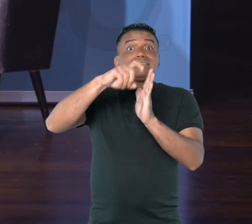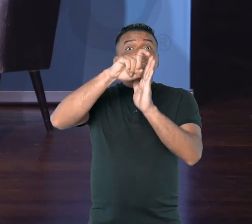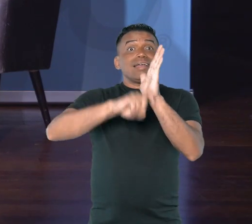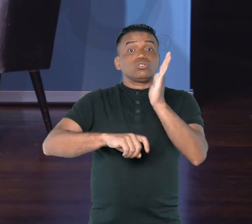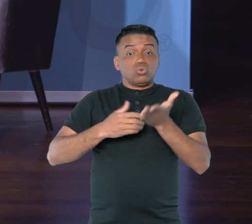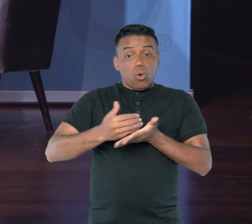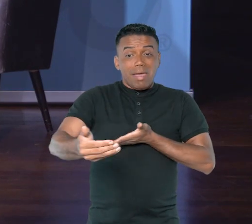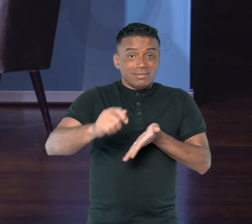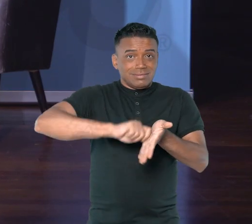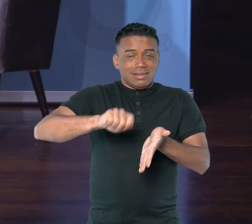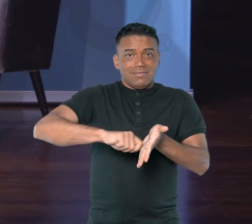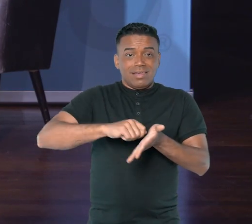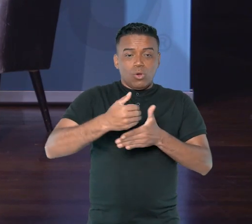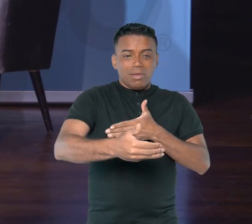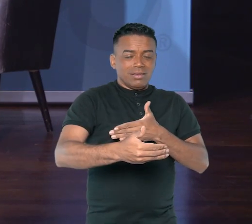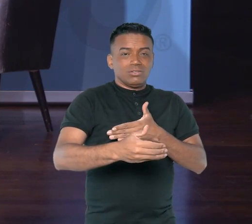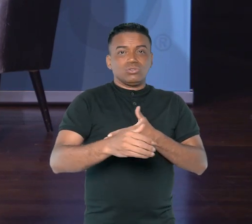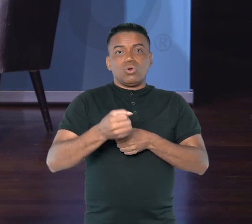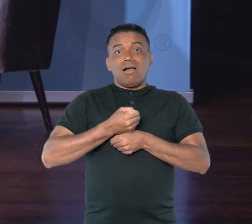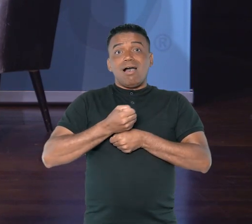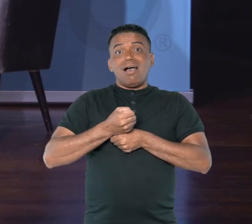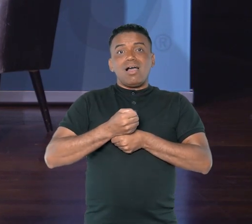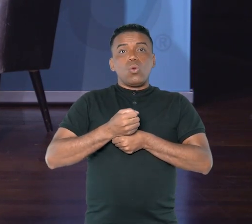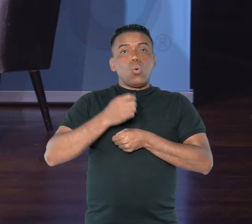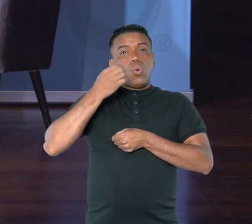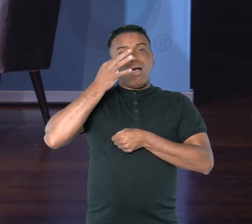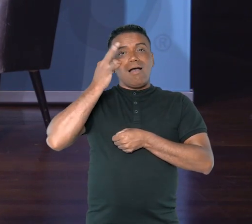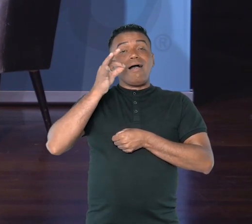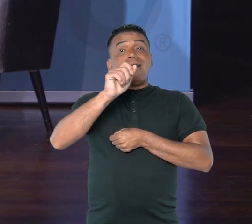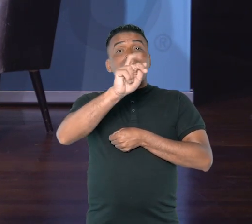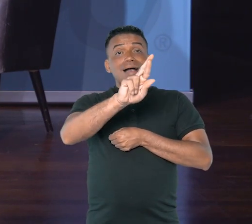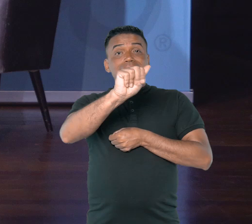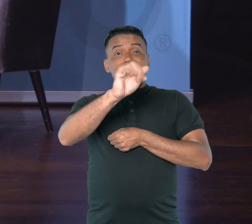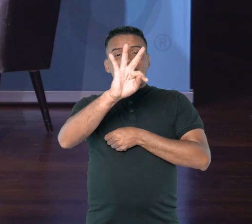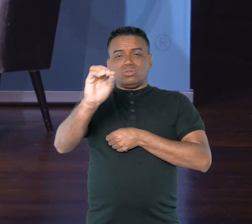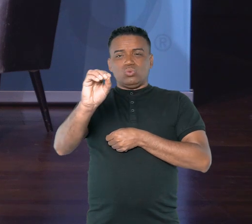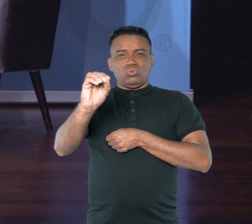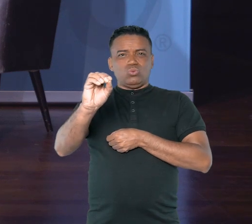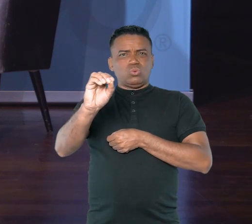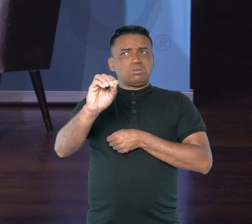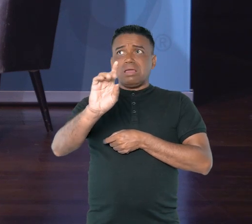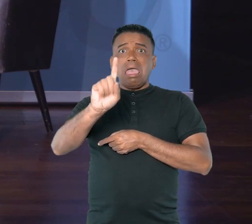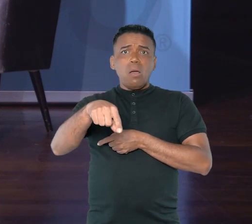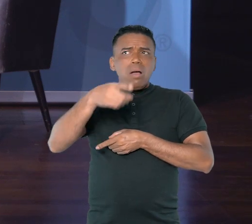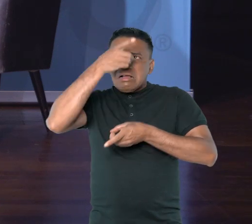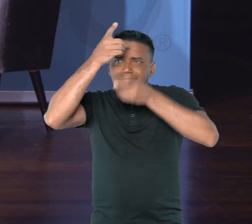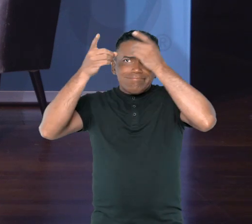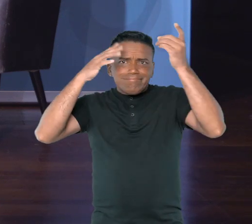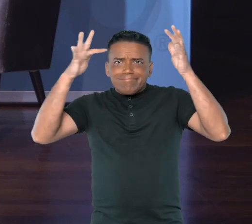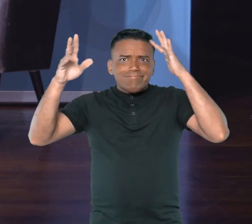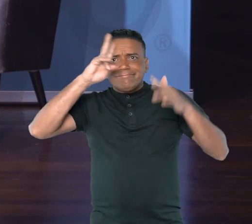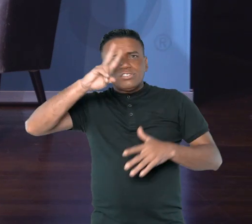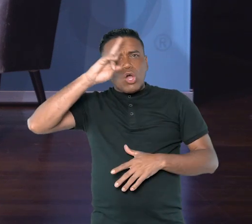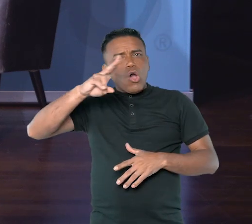no início do livro, chama-se Um Ano do Rato, que é uma ficção, não tem nada a ver com o